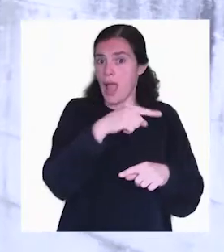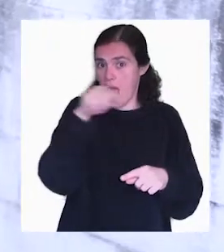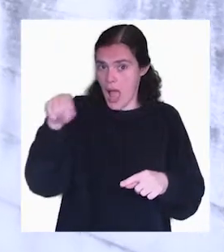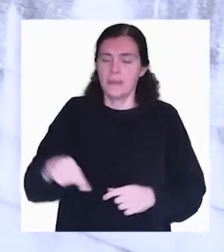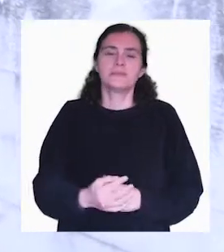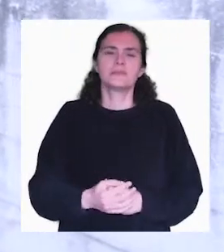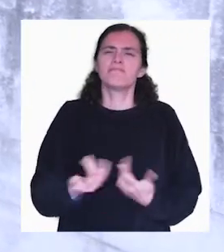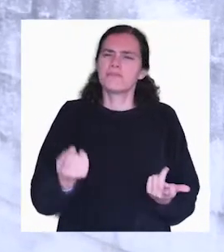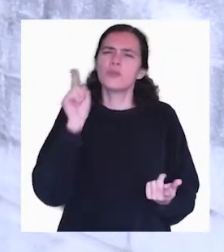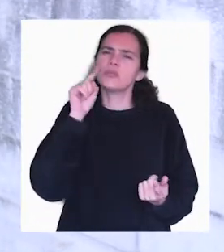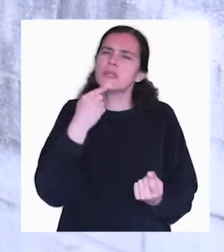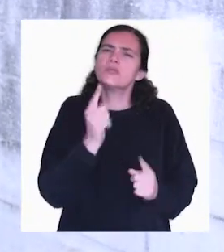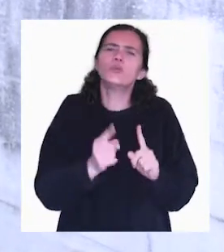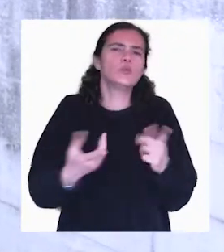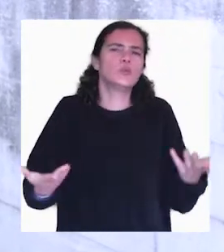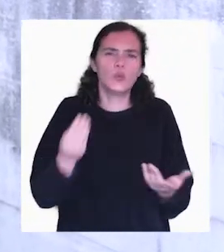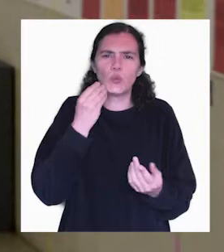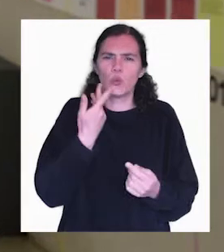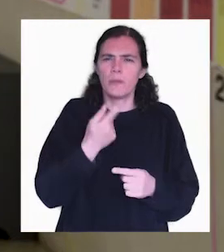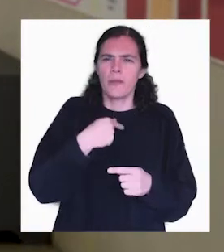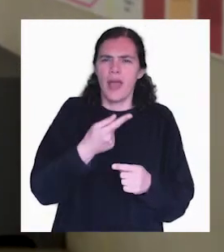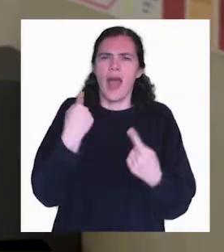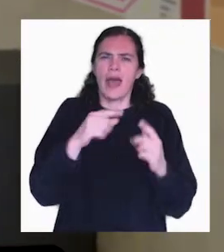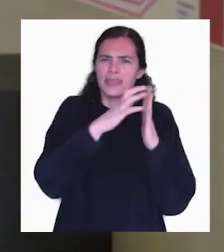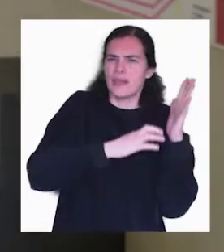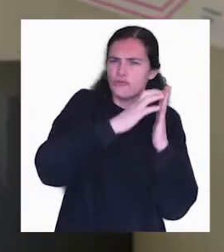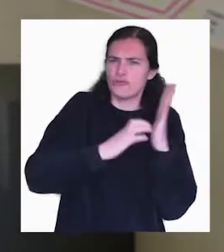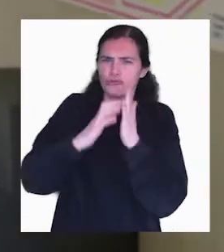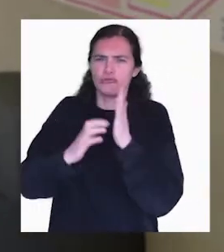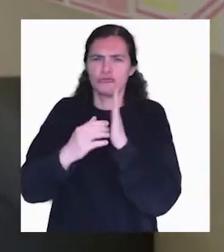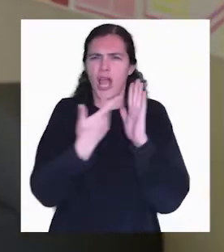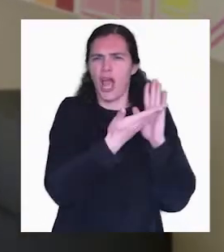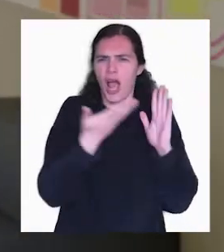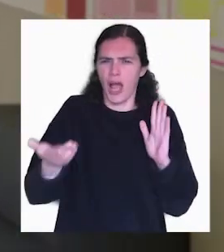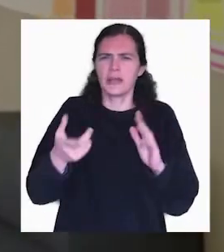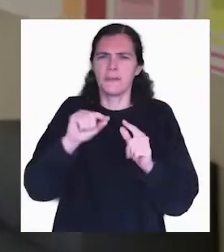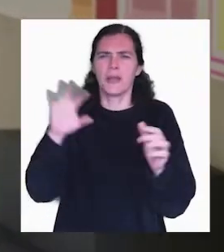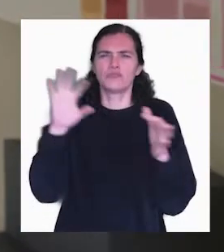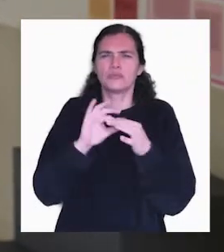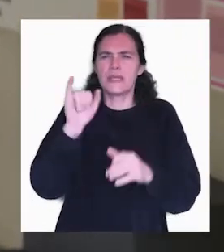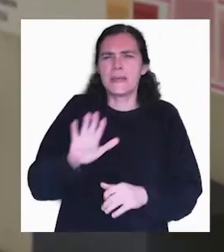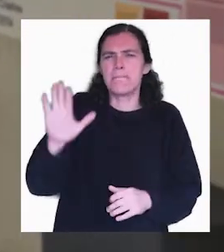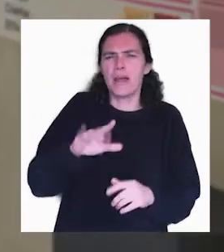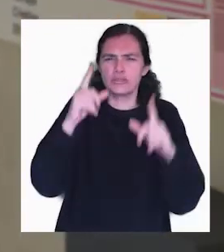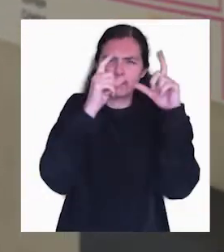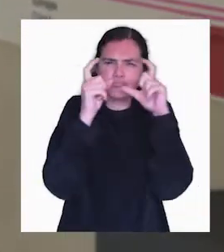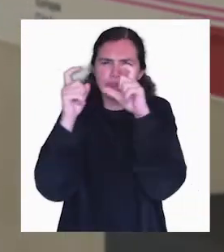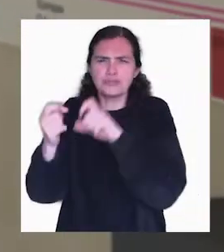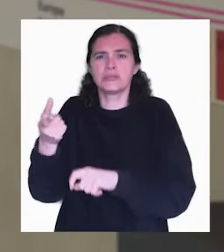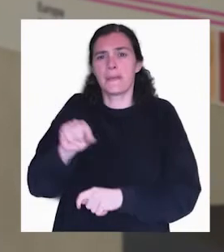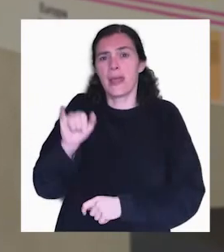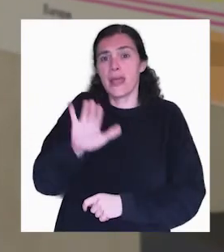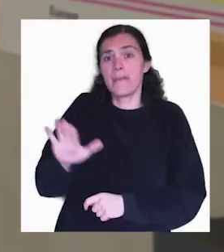dizer que ela é feita de entradas textuais e de entradas iconográficas, de imagens fotográficas e de